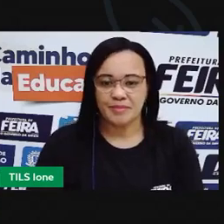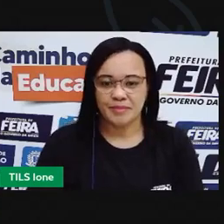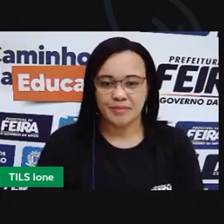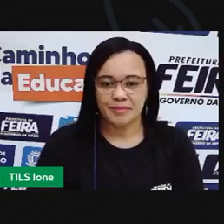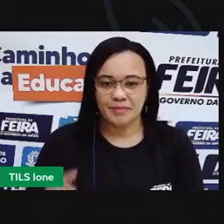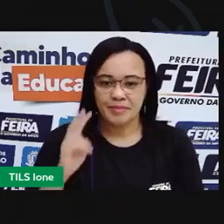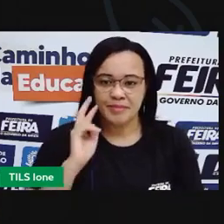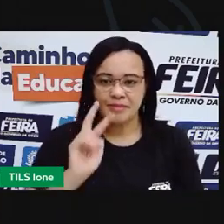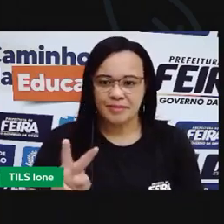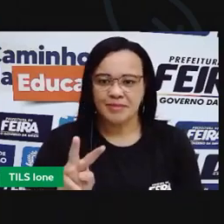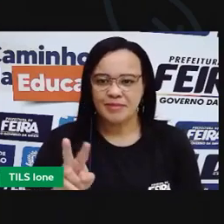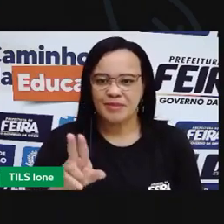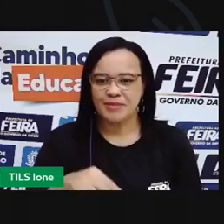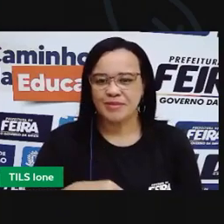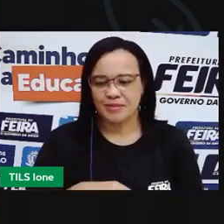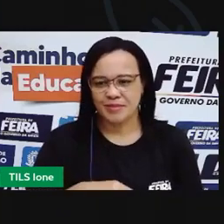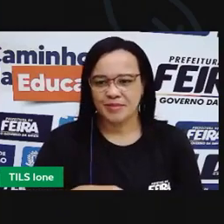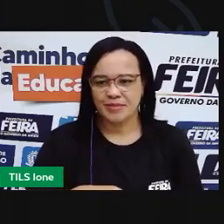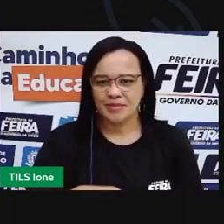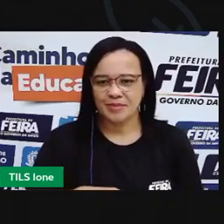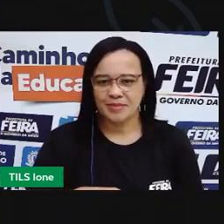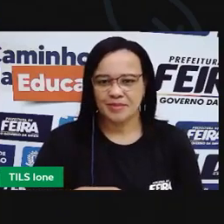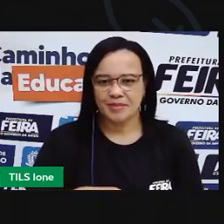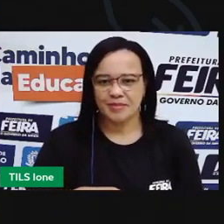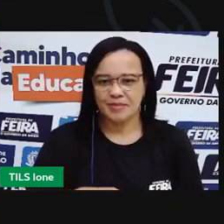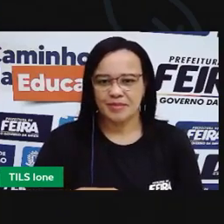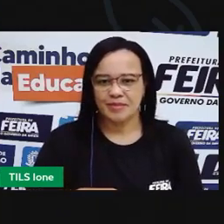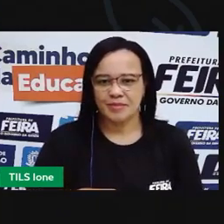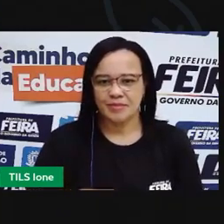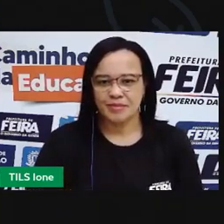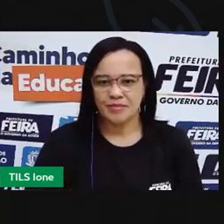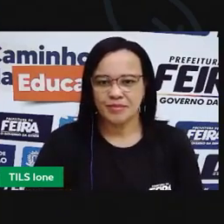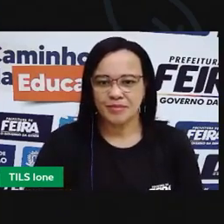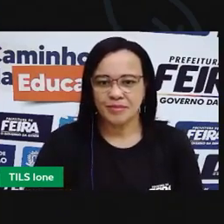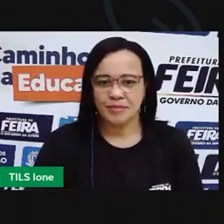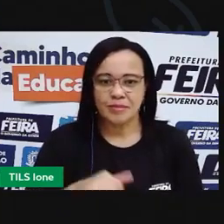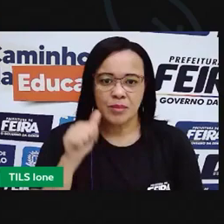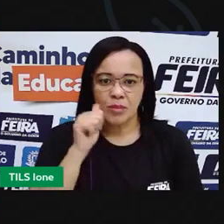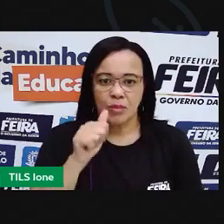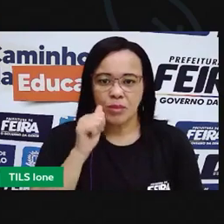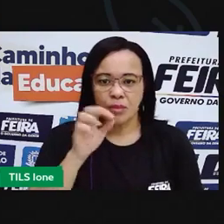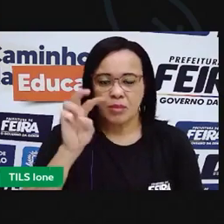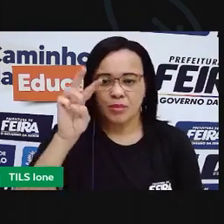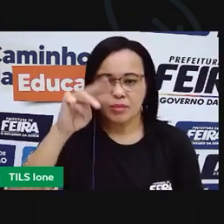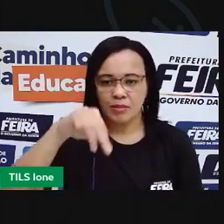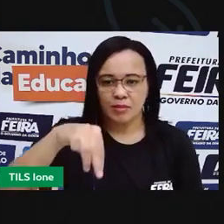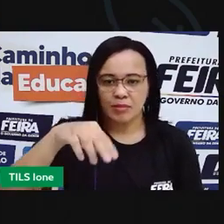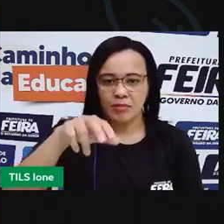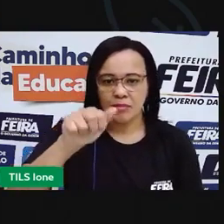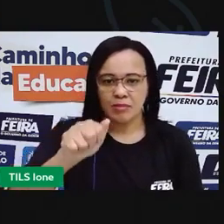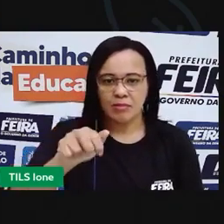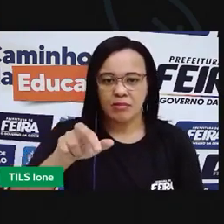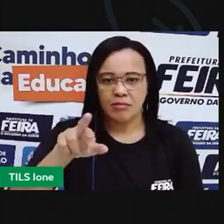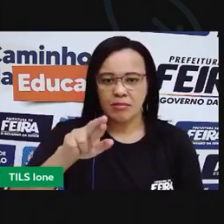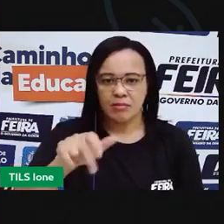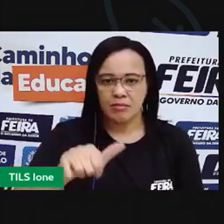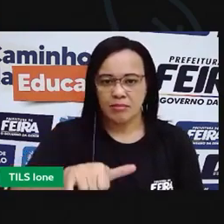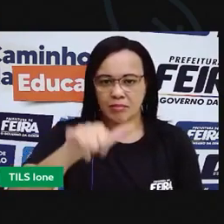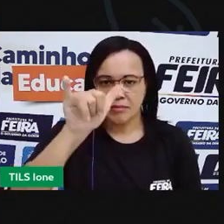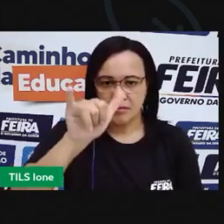Vendo o nome da editora aqui embaixo, nome dos autores e o